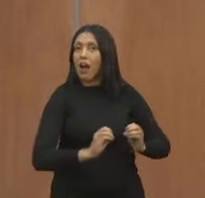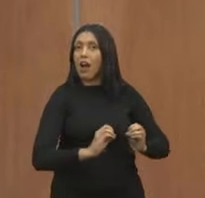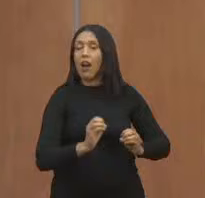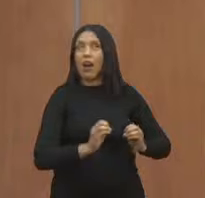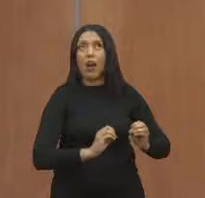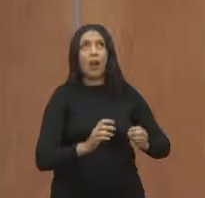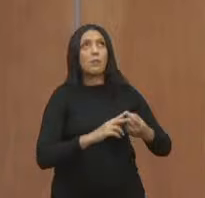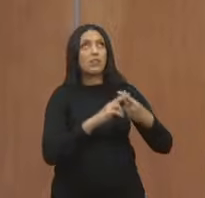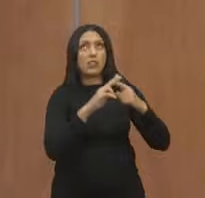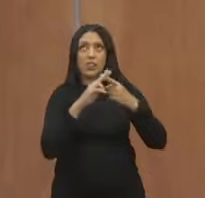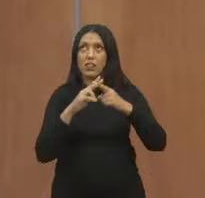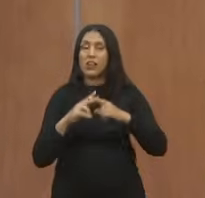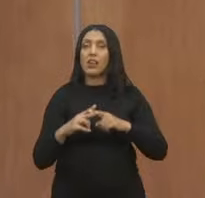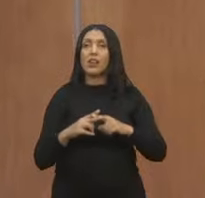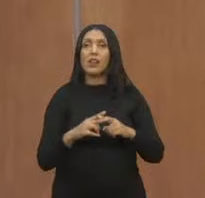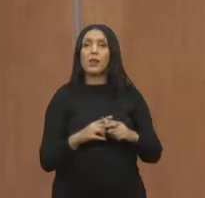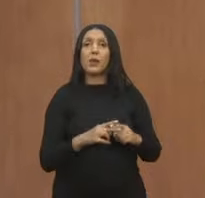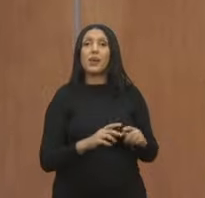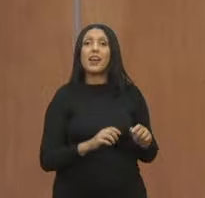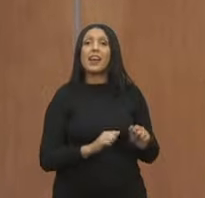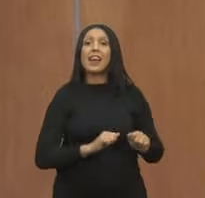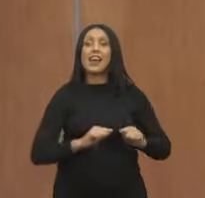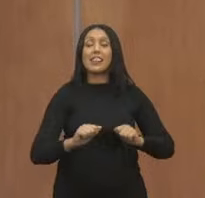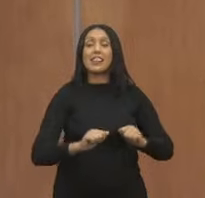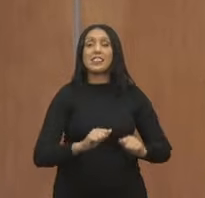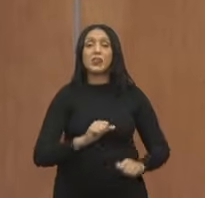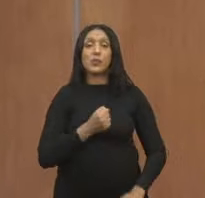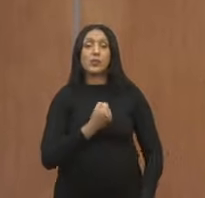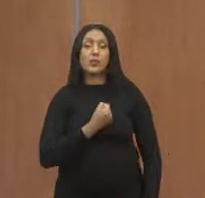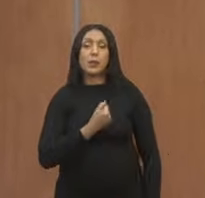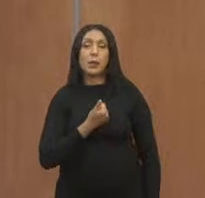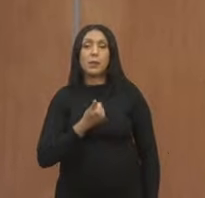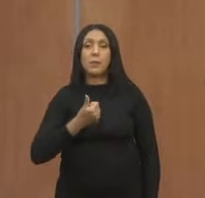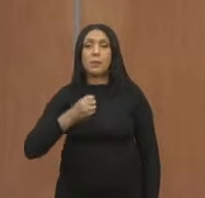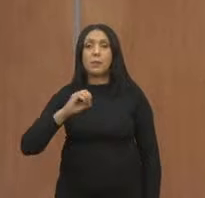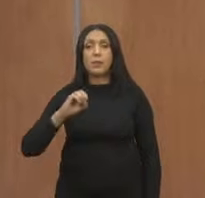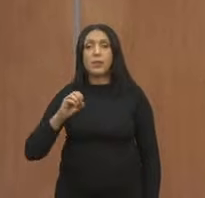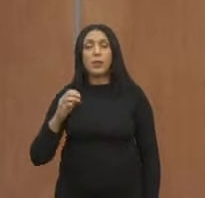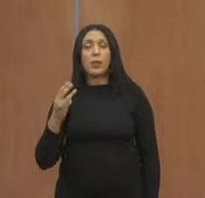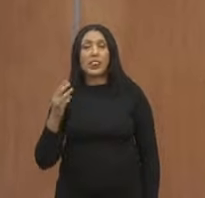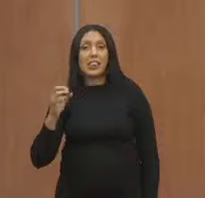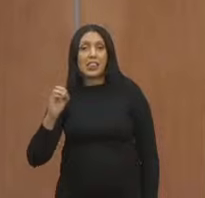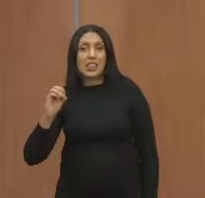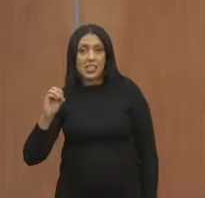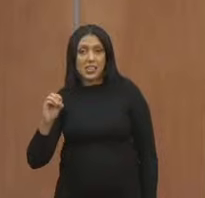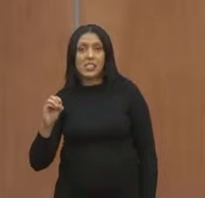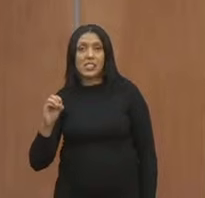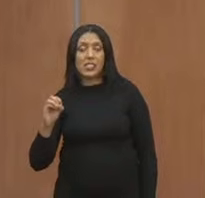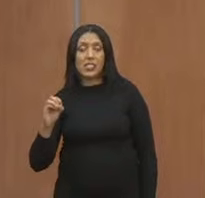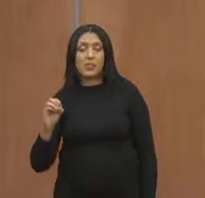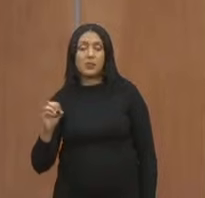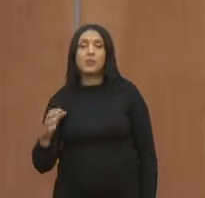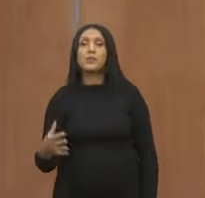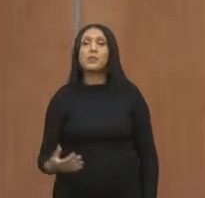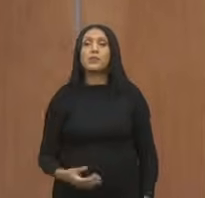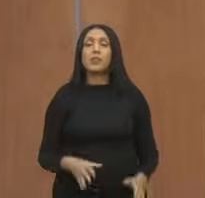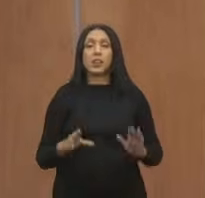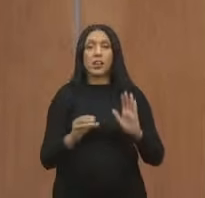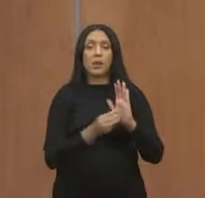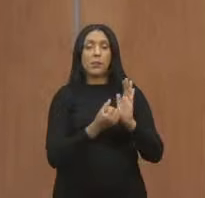ação 1030, manutenção do prédio da Guarda Civil. Emenda